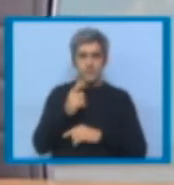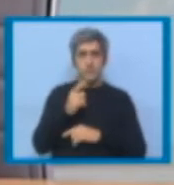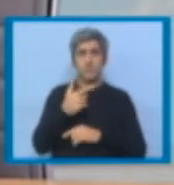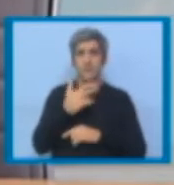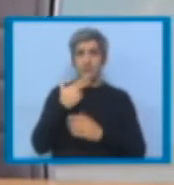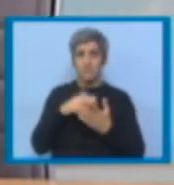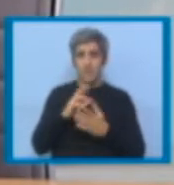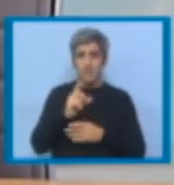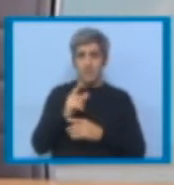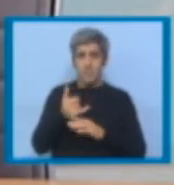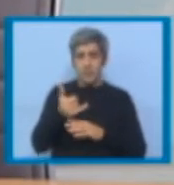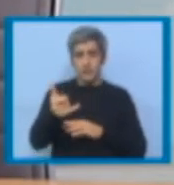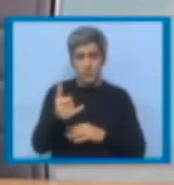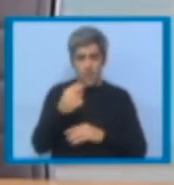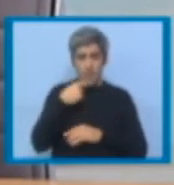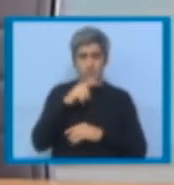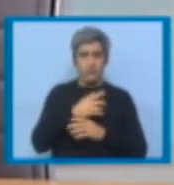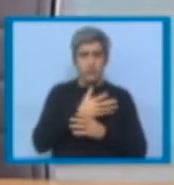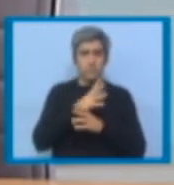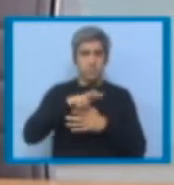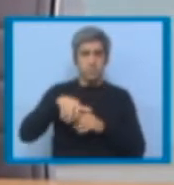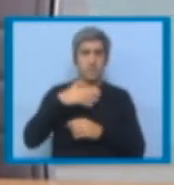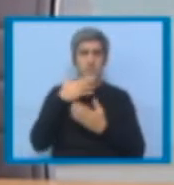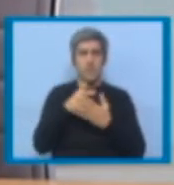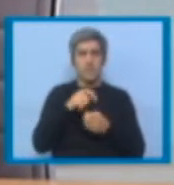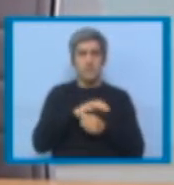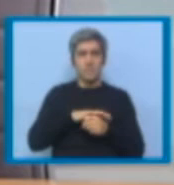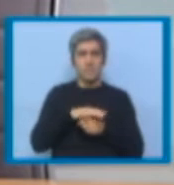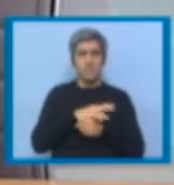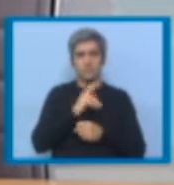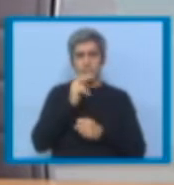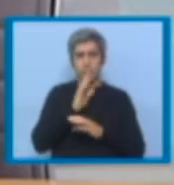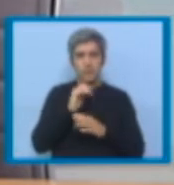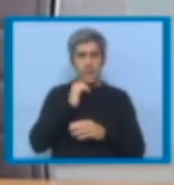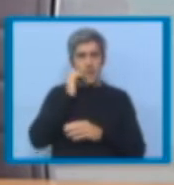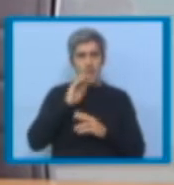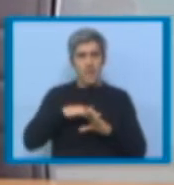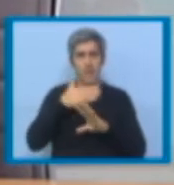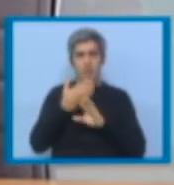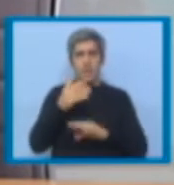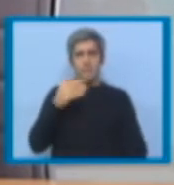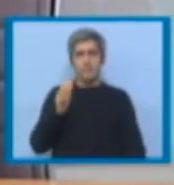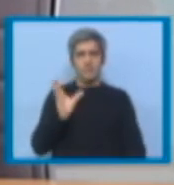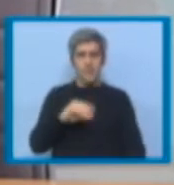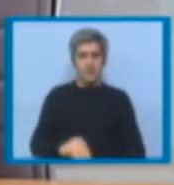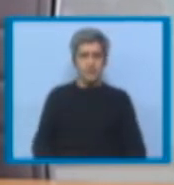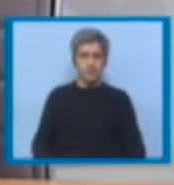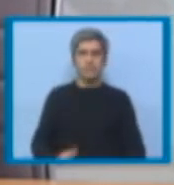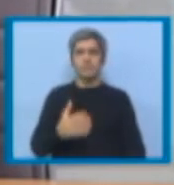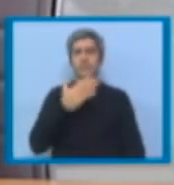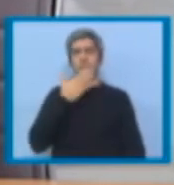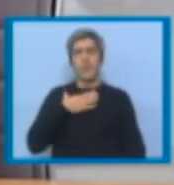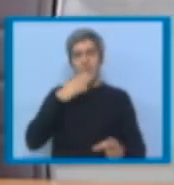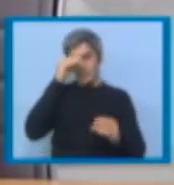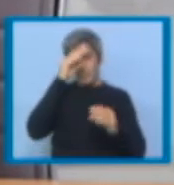logo a seguir a Pedrógão. E isso é que ainda tornou toda esta situação mais grave. Ou seja, não aprendemos com